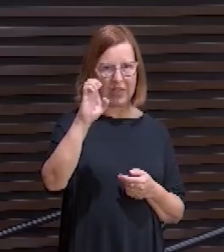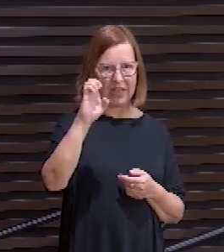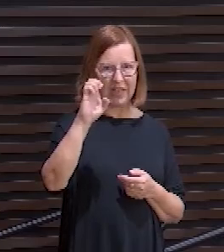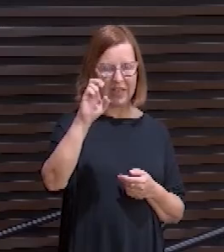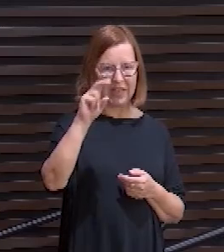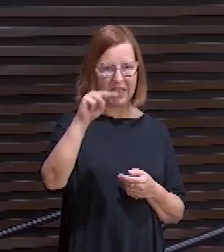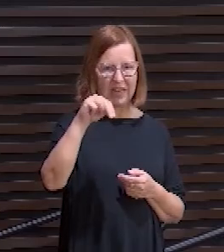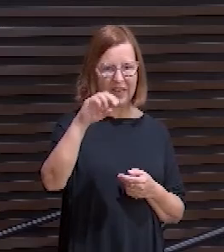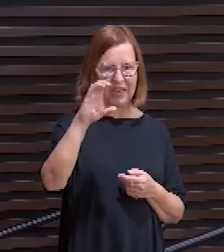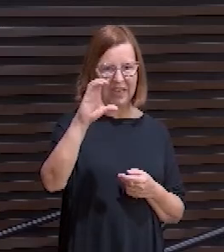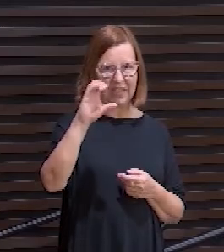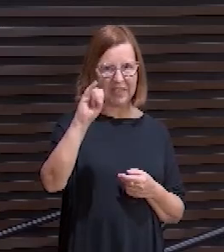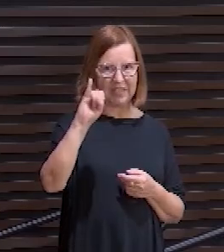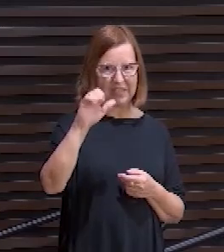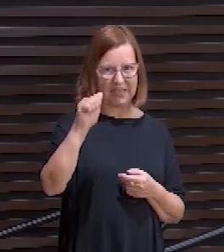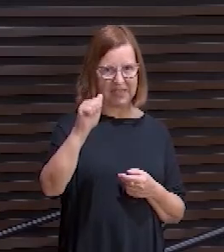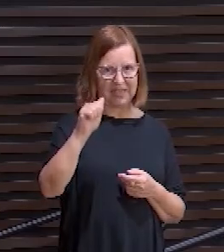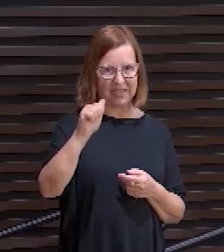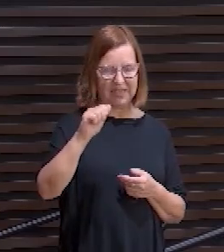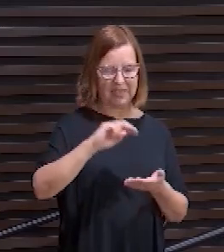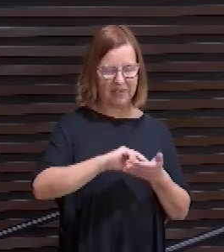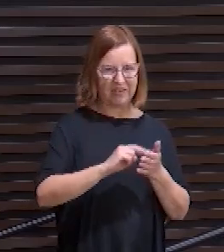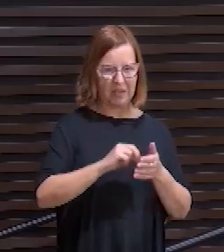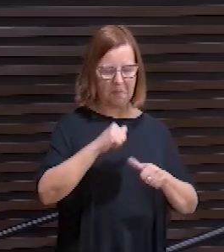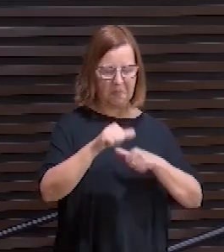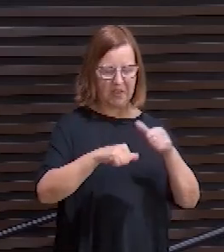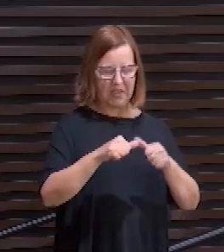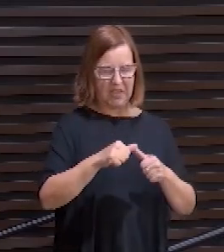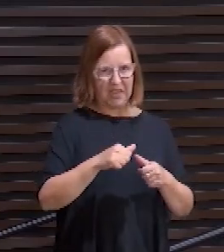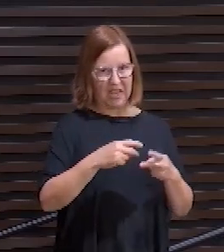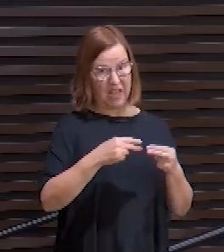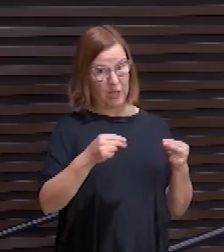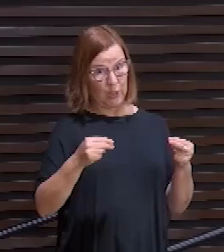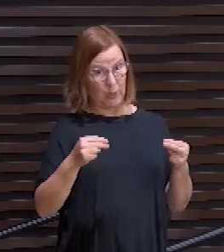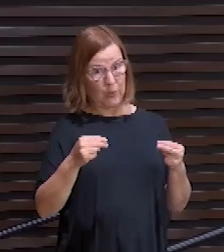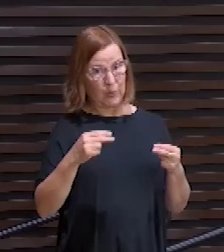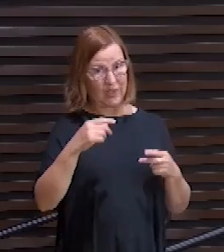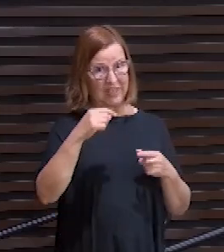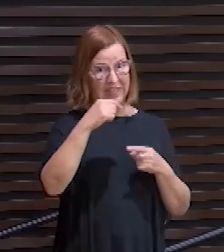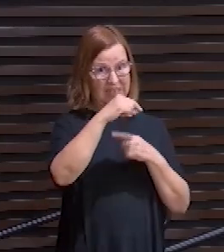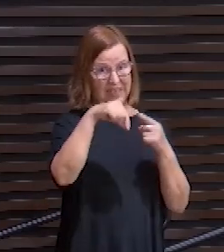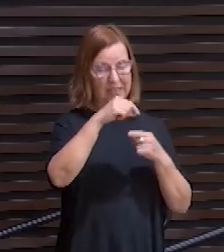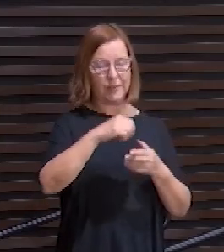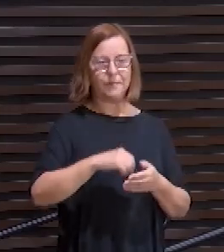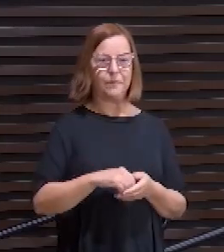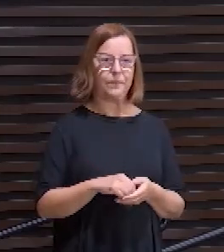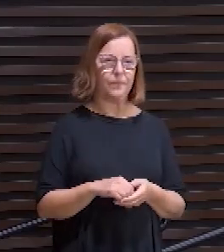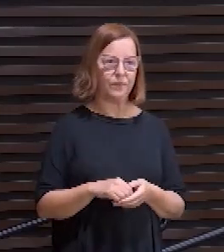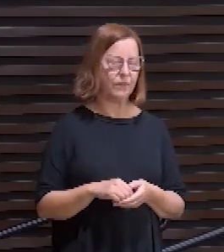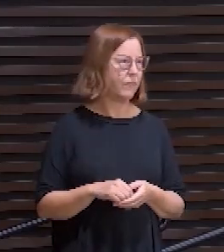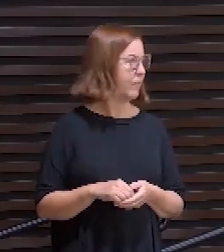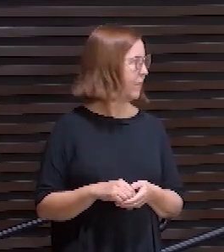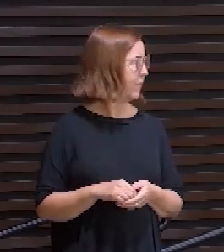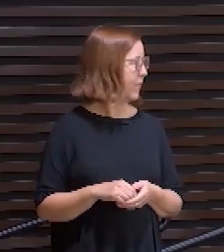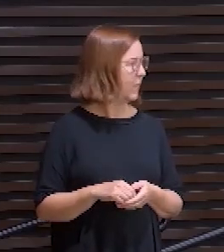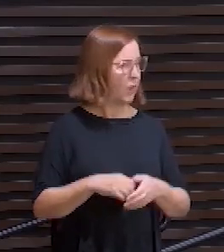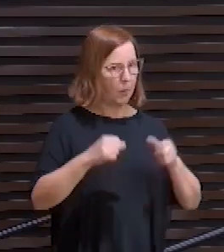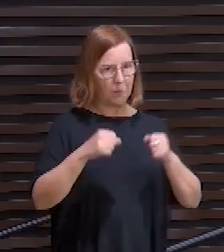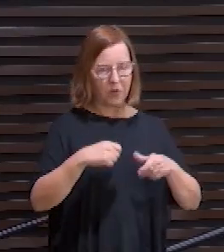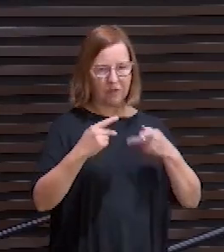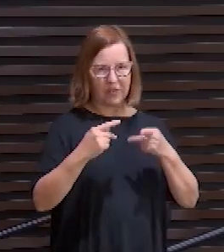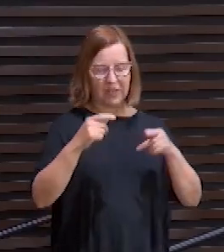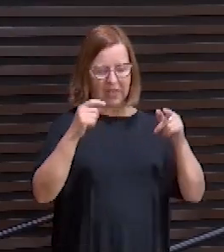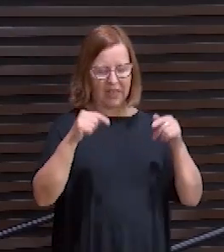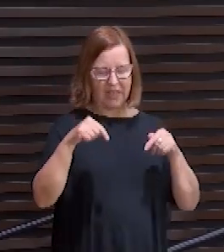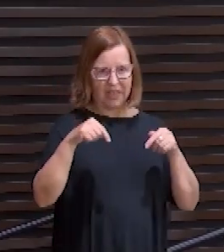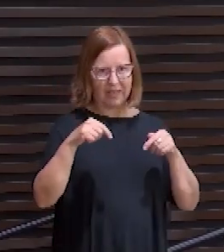No ano passado, o governador da Califórnia, um progressista, chamado Gavin Newsom, posso falar aqui no Brasil, porque aqui talvez eu não